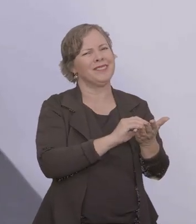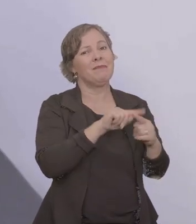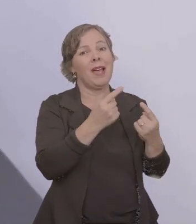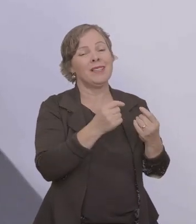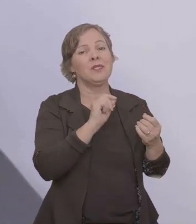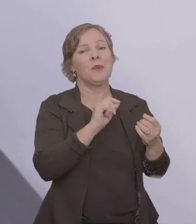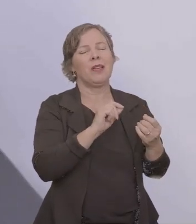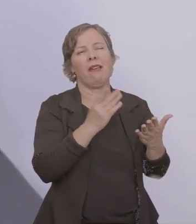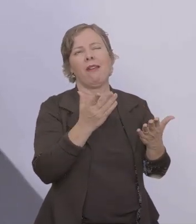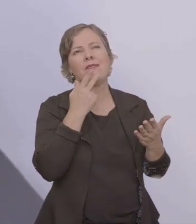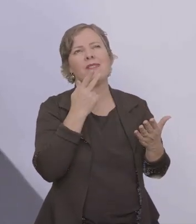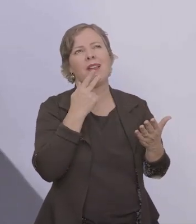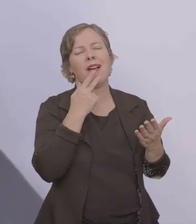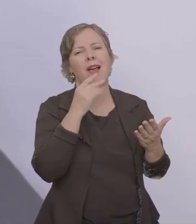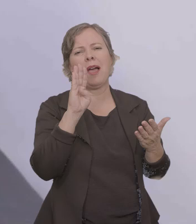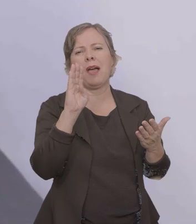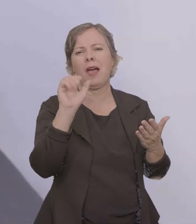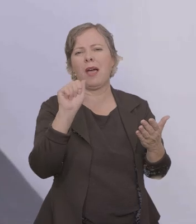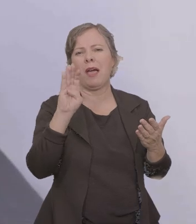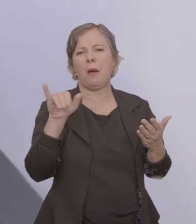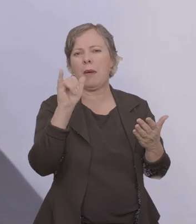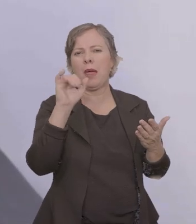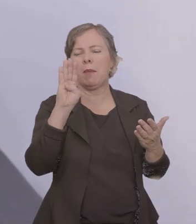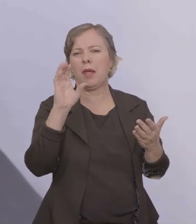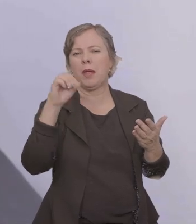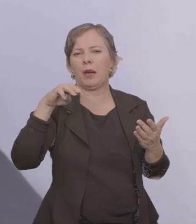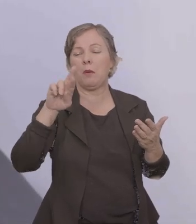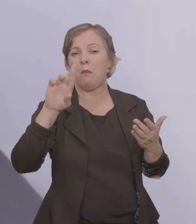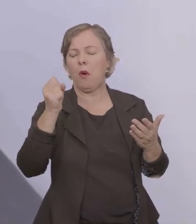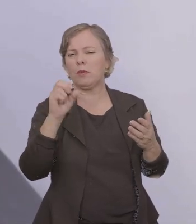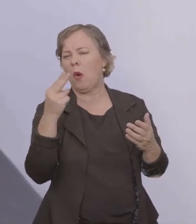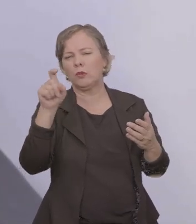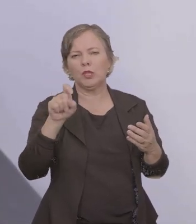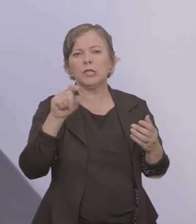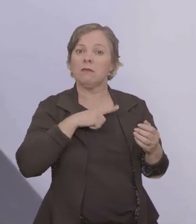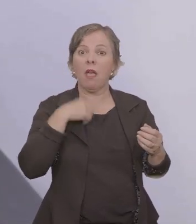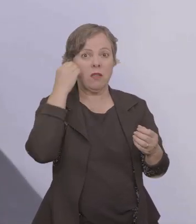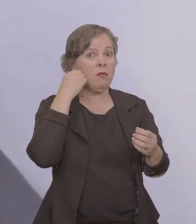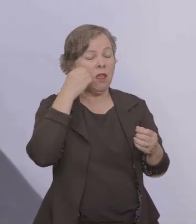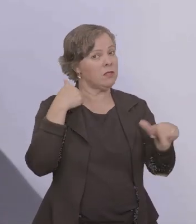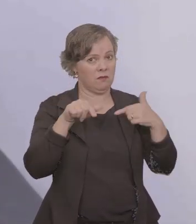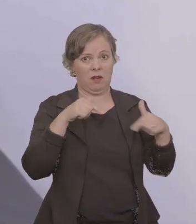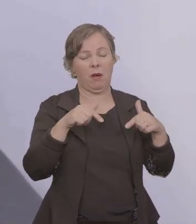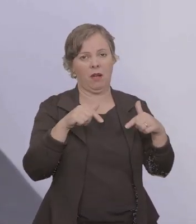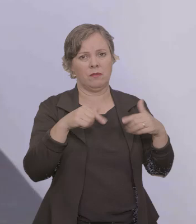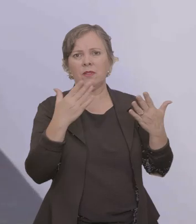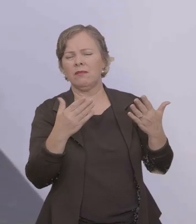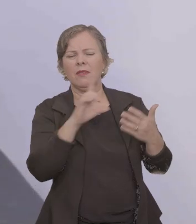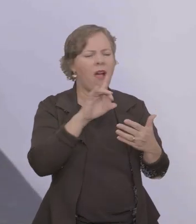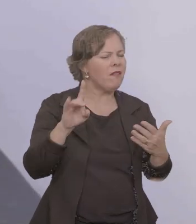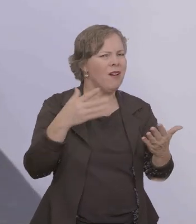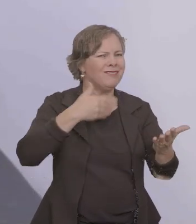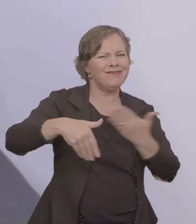a geração, né? Vamos colocar assim, os baby boomers, a geração X, já são pessoas que têm uma experiência no mercado de trabalho. Então é cada um beber